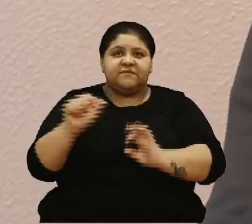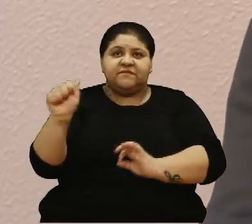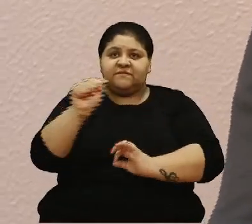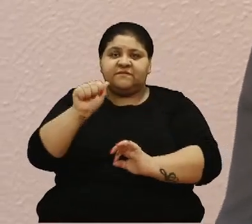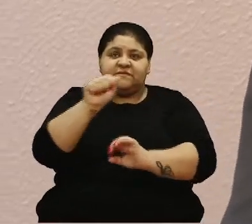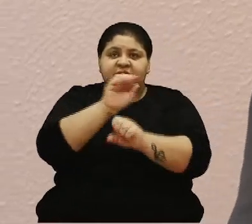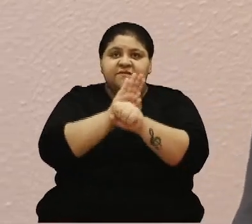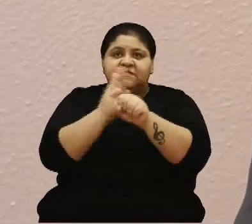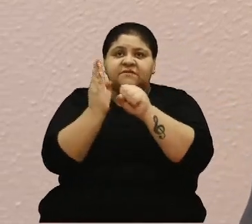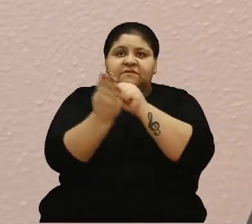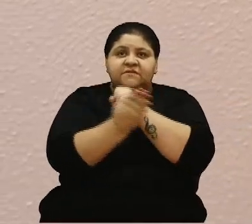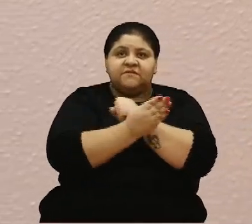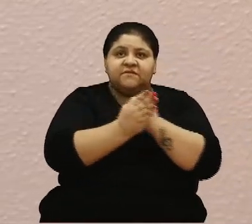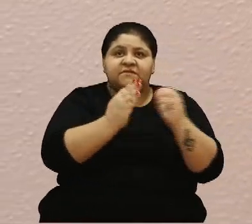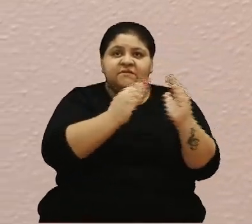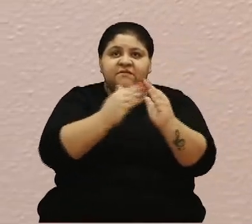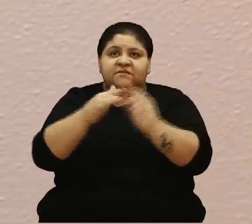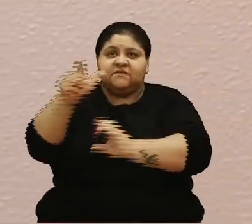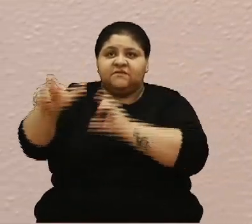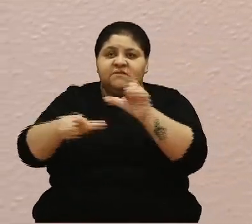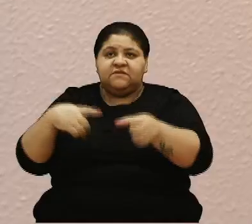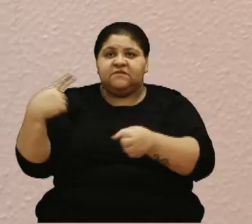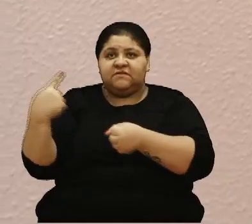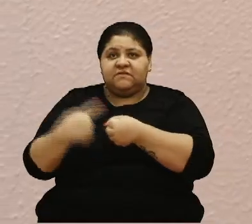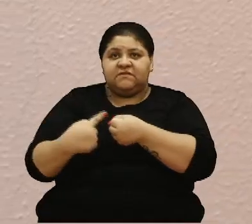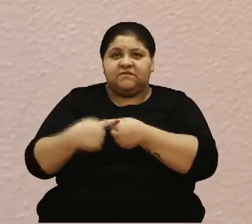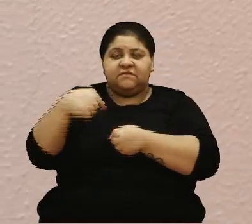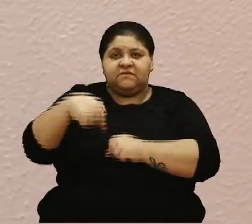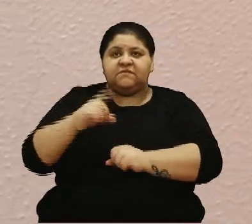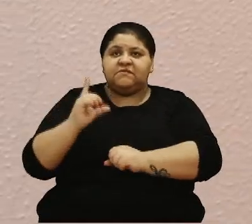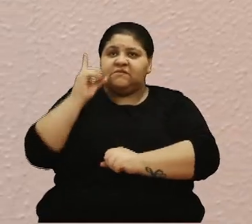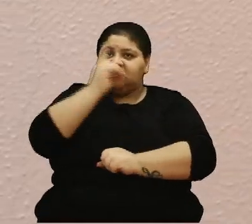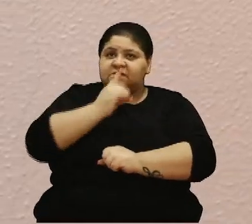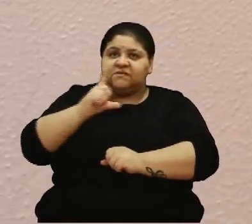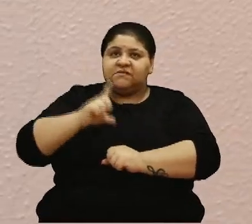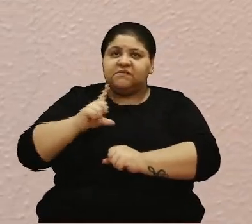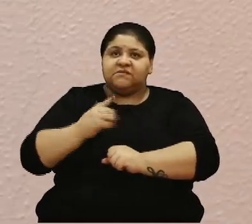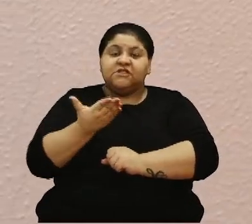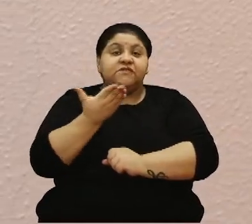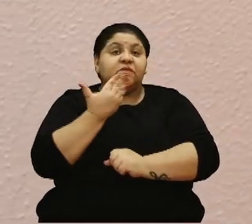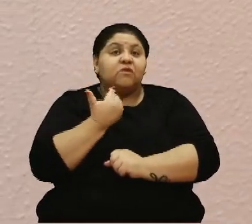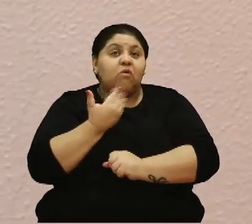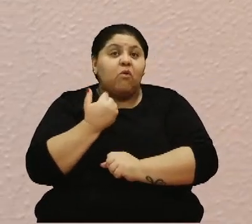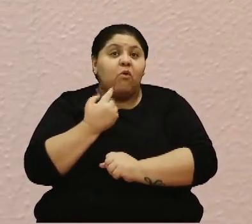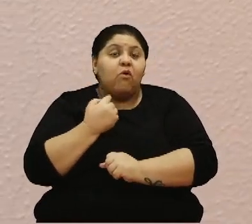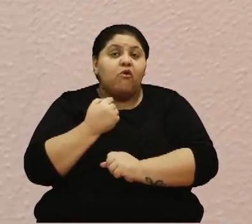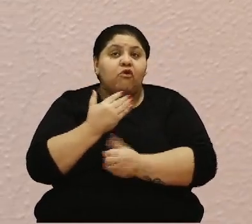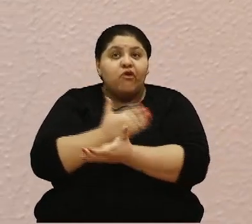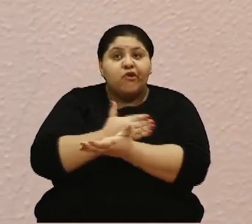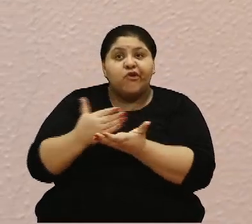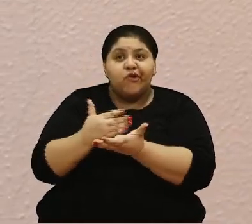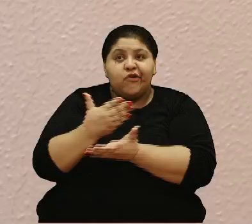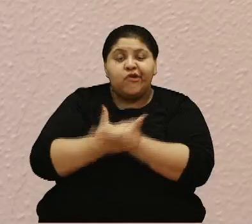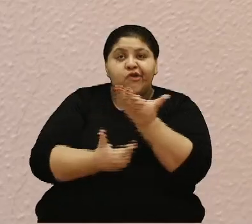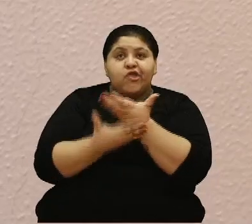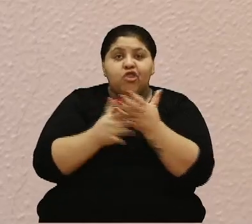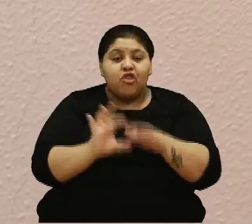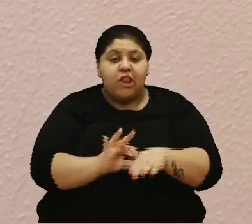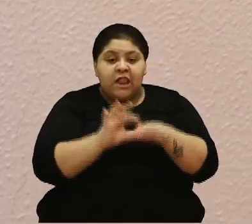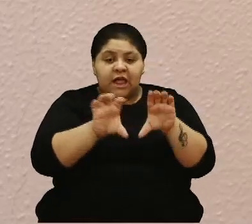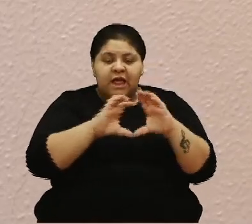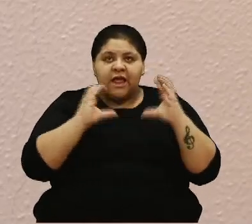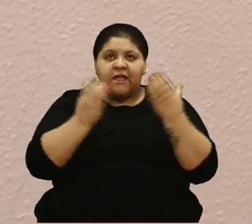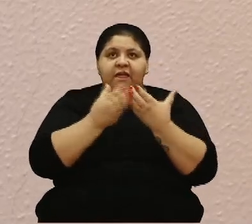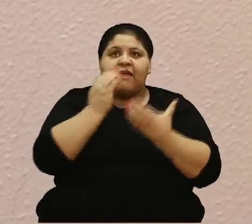e as associações de moradores da nossa cidade, que nesse domingo tivemos um almoço de posse de todas as lideranças comunitárias da nossa cidade.